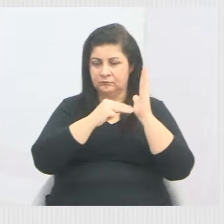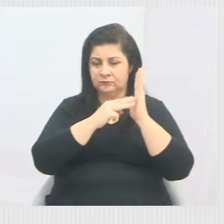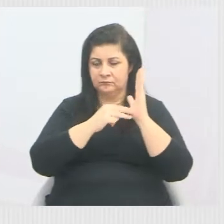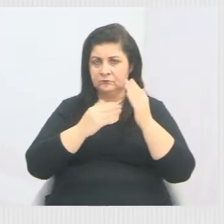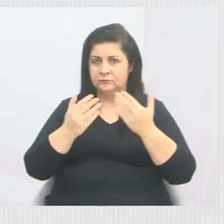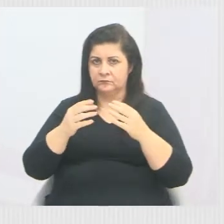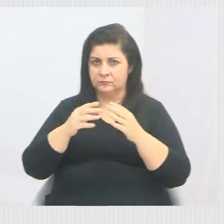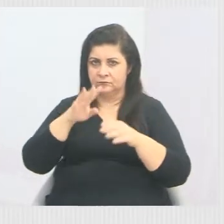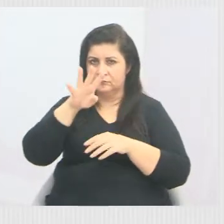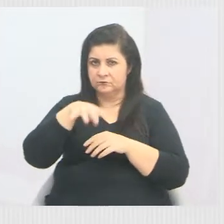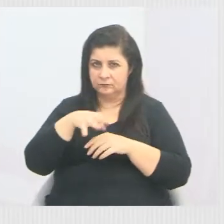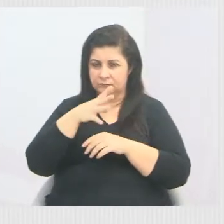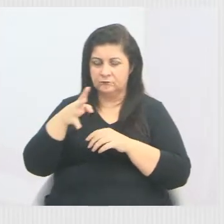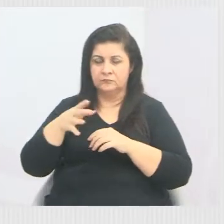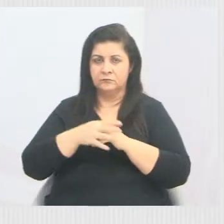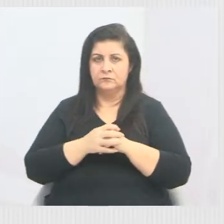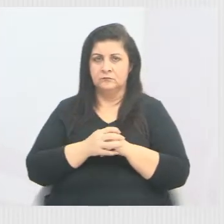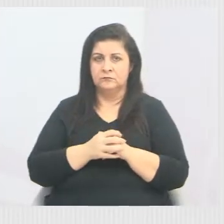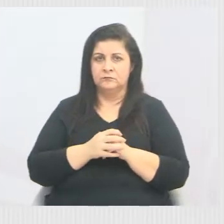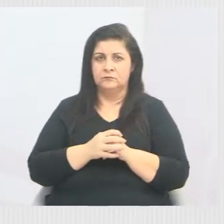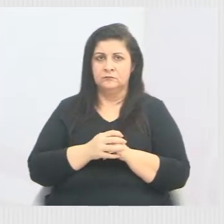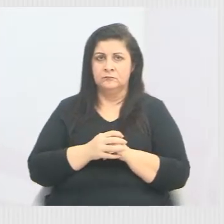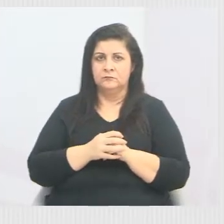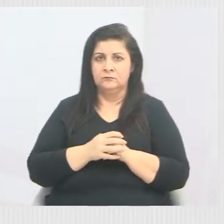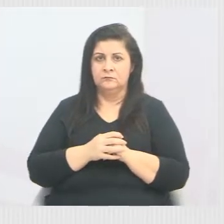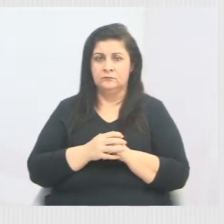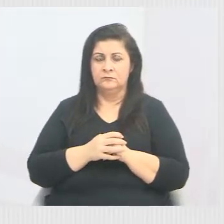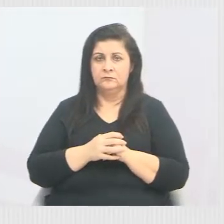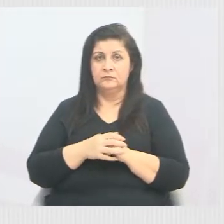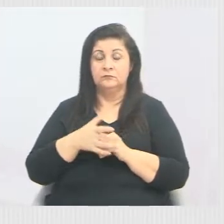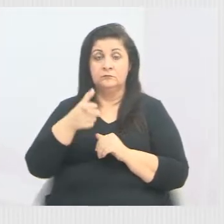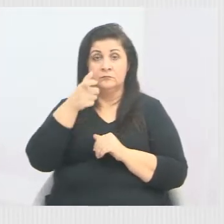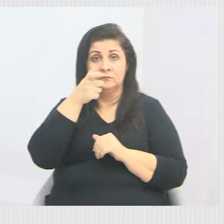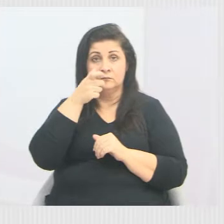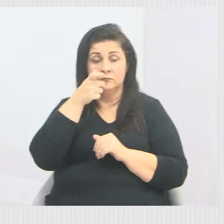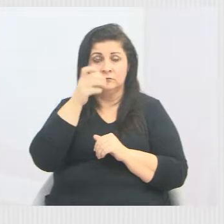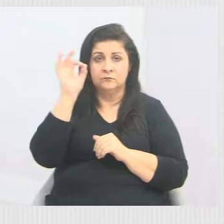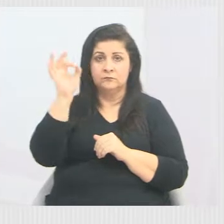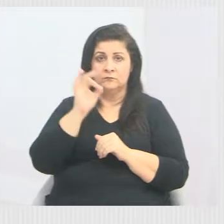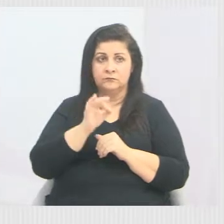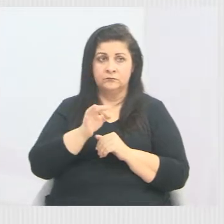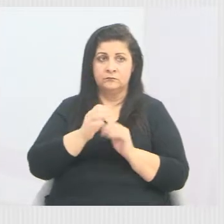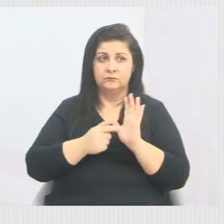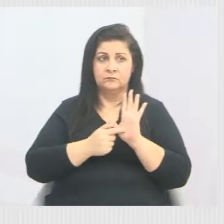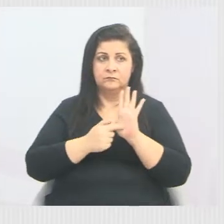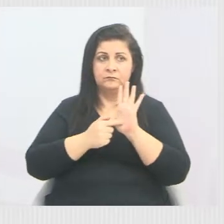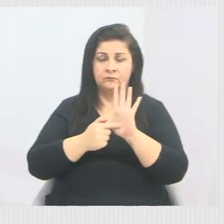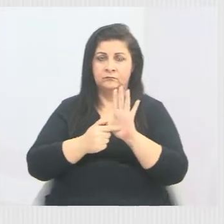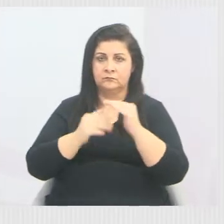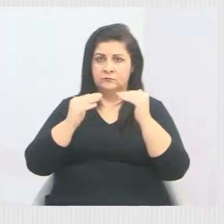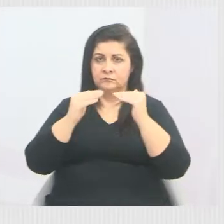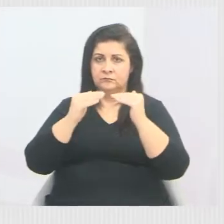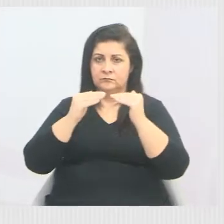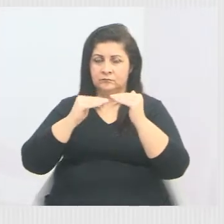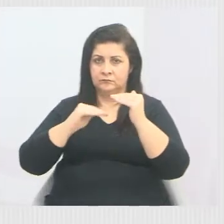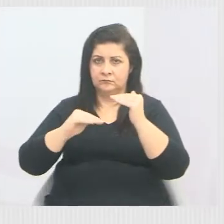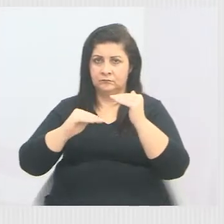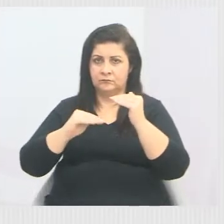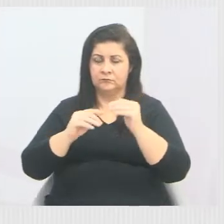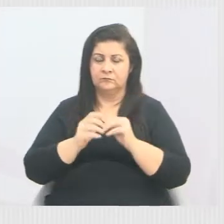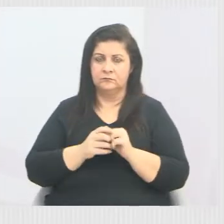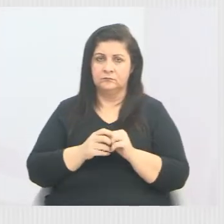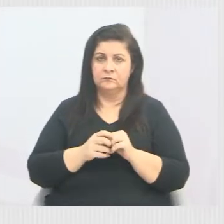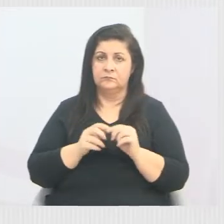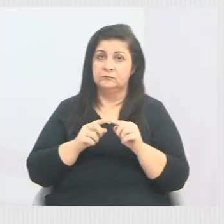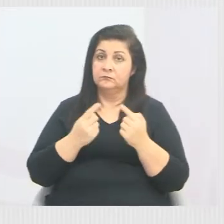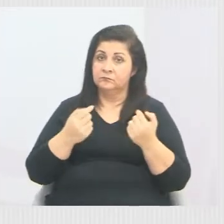da dívida. Então, estamos vendo aqui que o percentual, aparentemente, ele mostra que abaixou, né? Mas temos